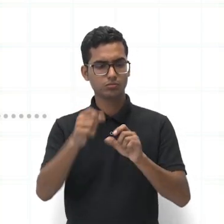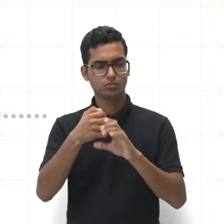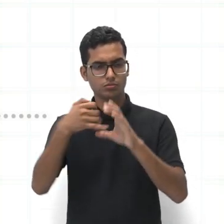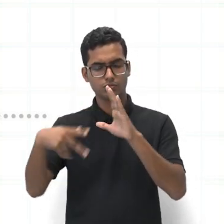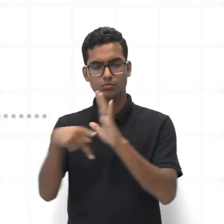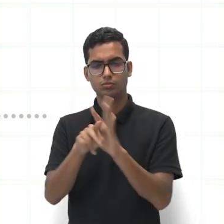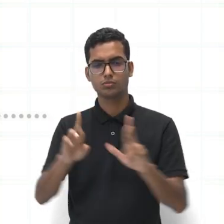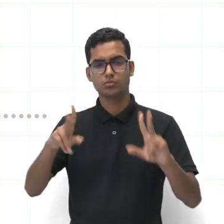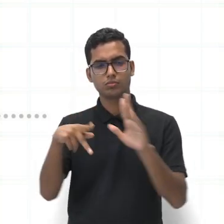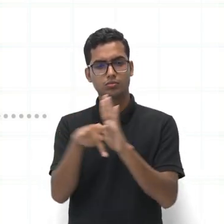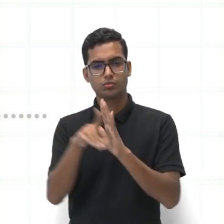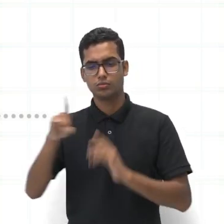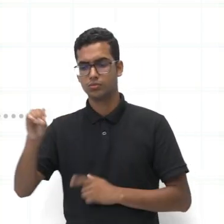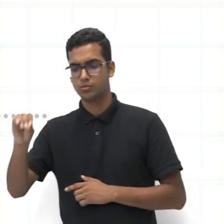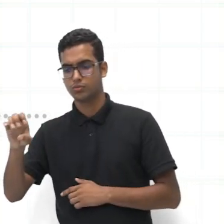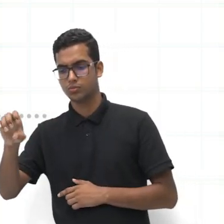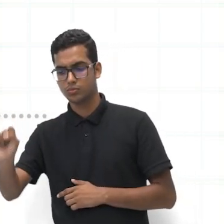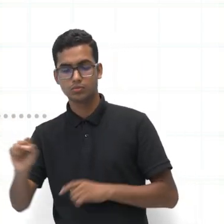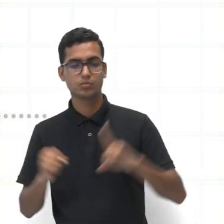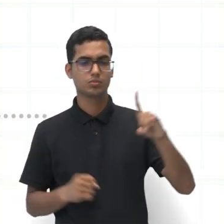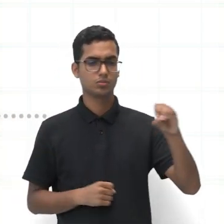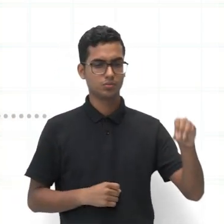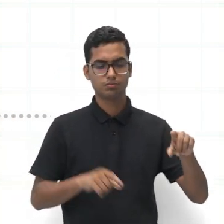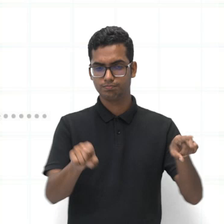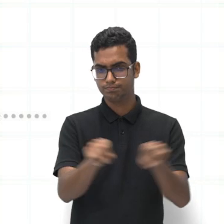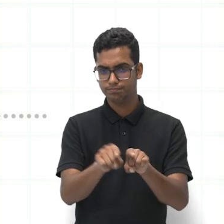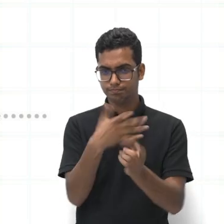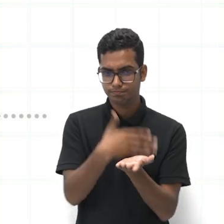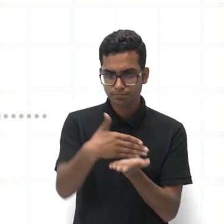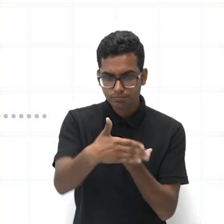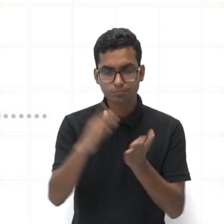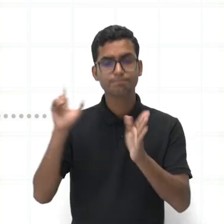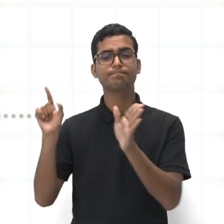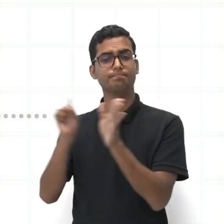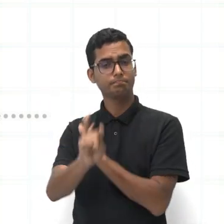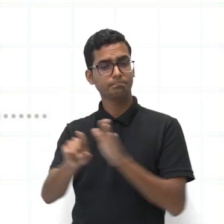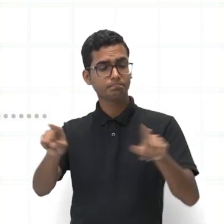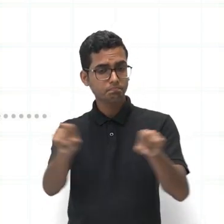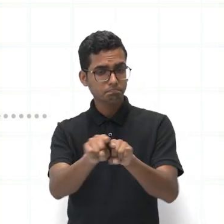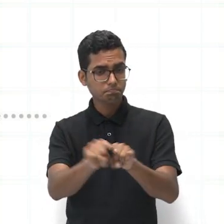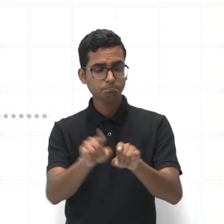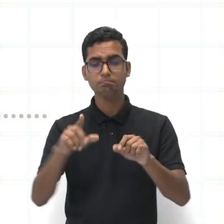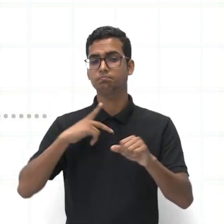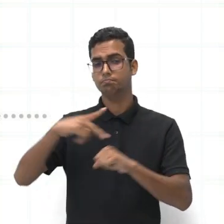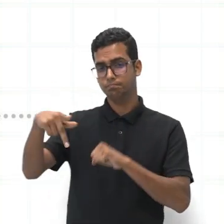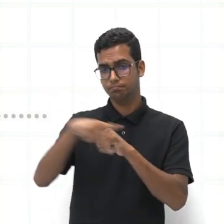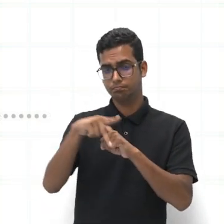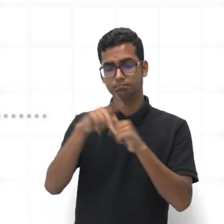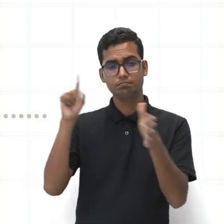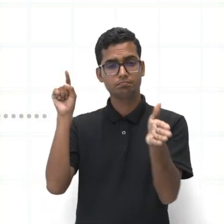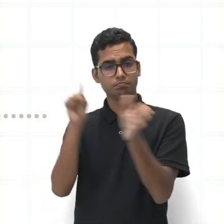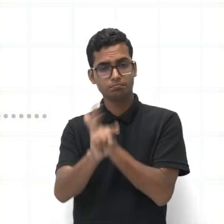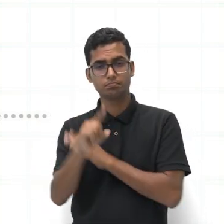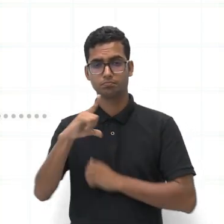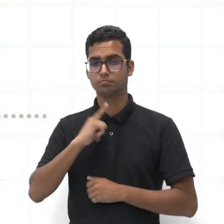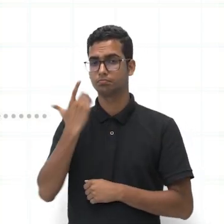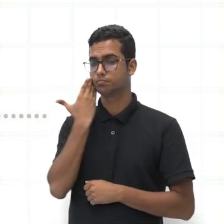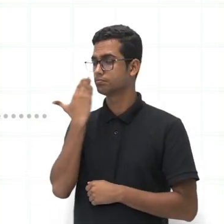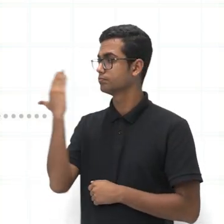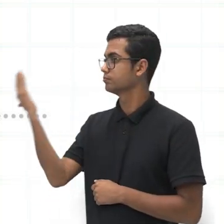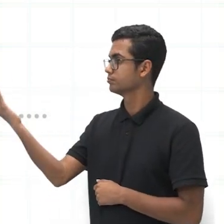do e o does. Então, eu vou iniciar a minha pergunta com o pronome interrogativo que eu tenho